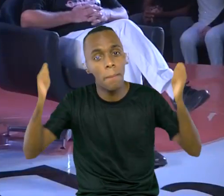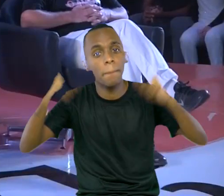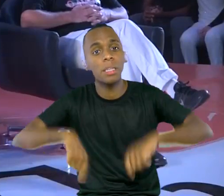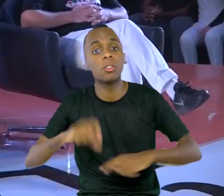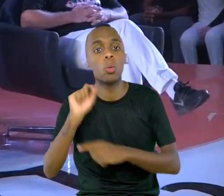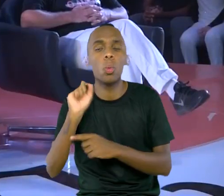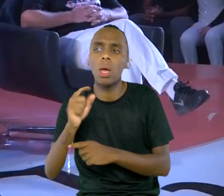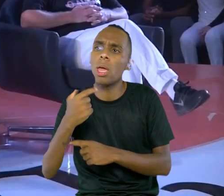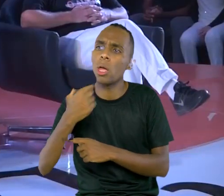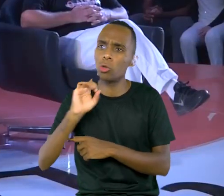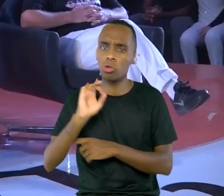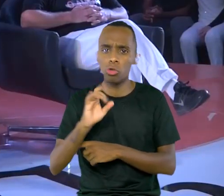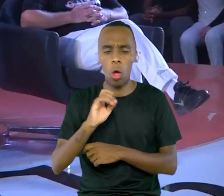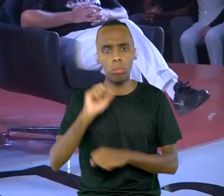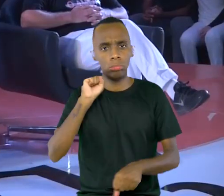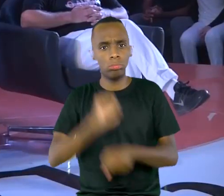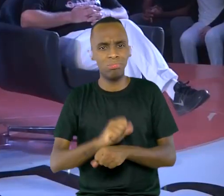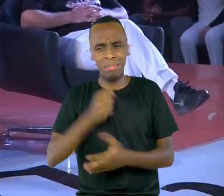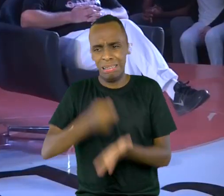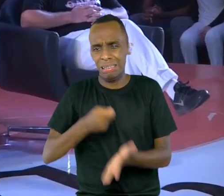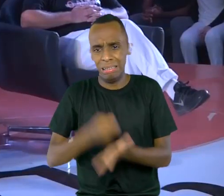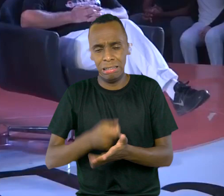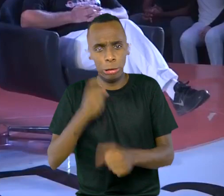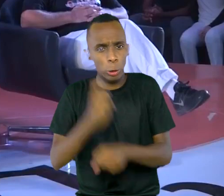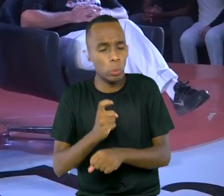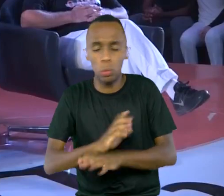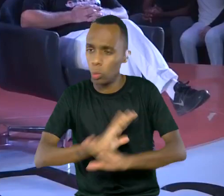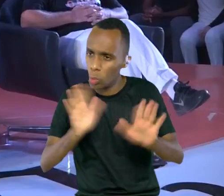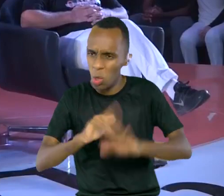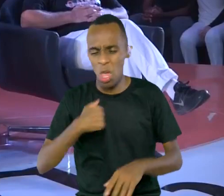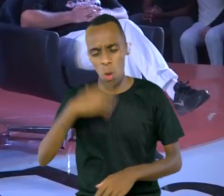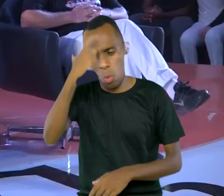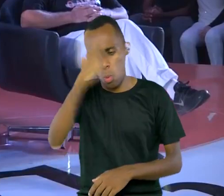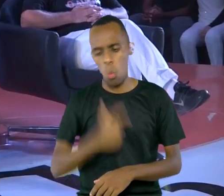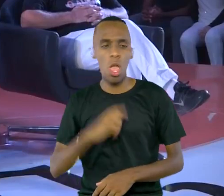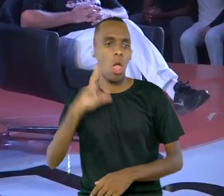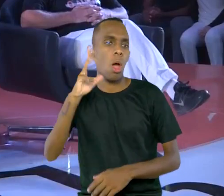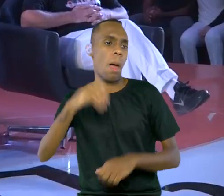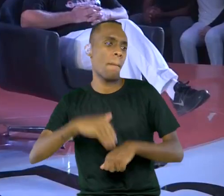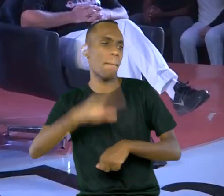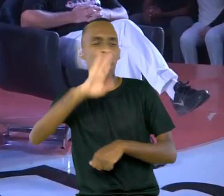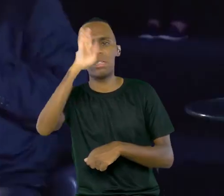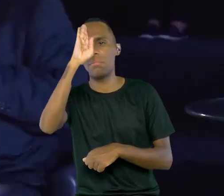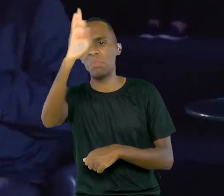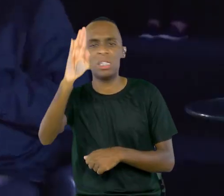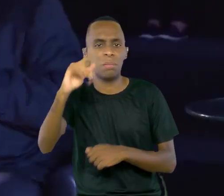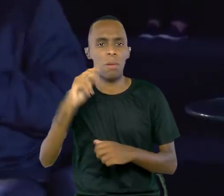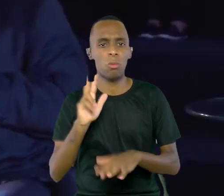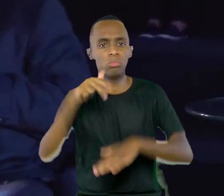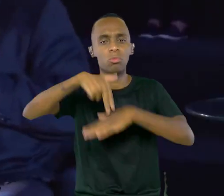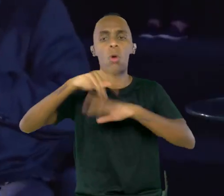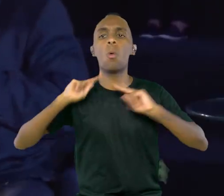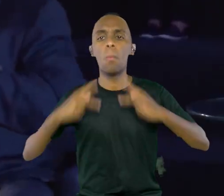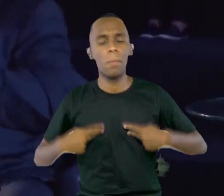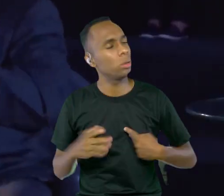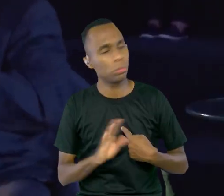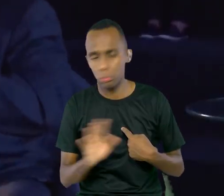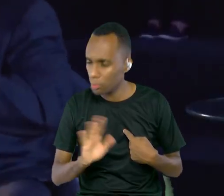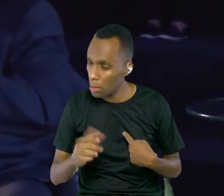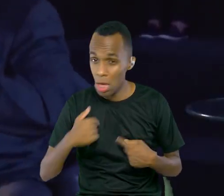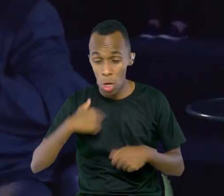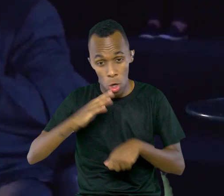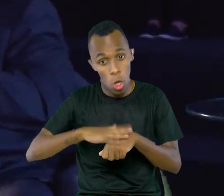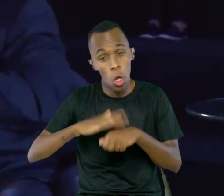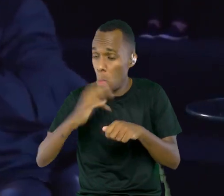a necessidade de eu não ser arrogante, de eu achar que eu sou a única forma válida de ser